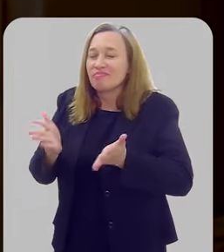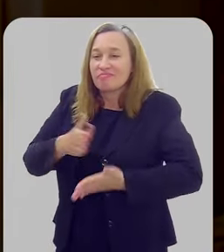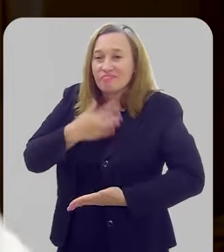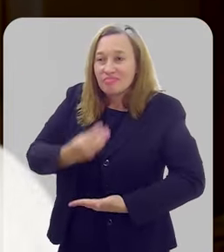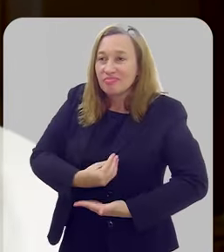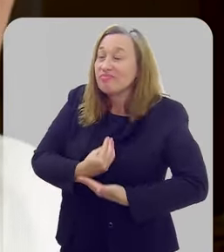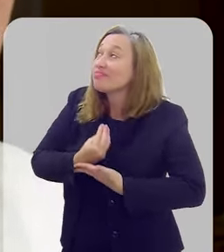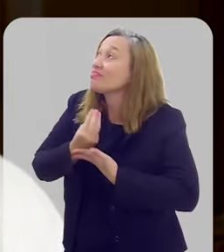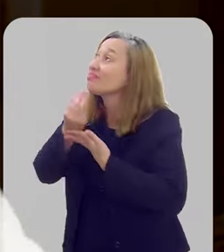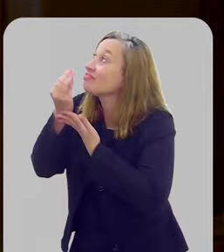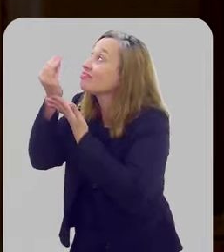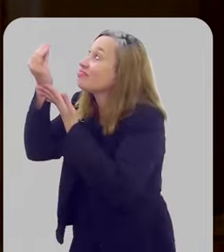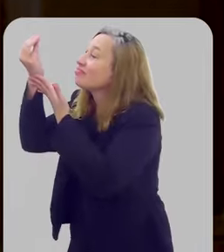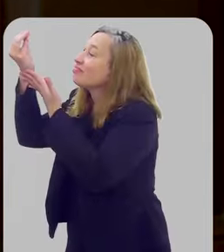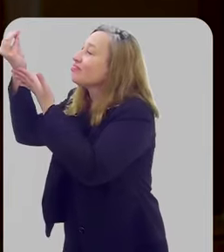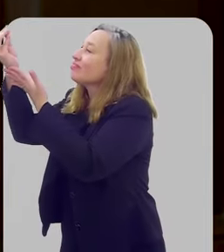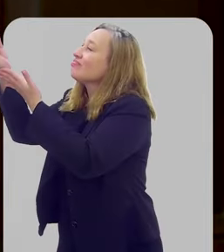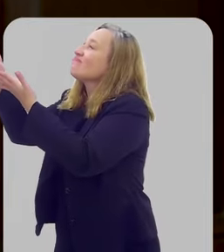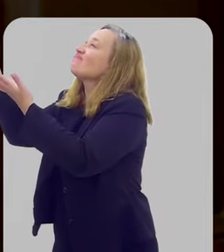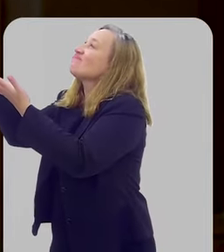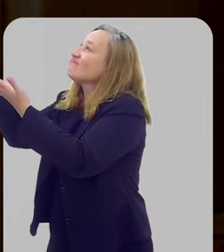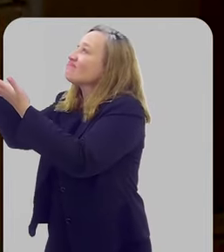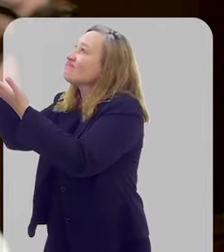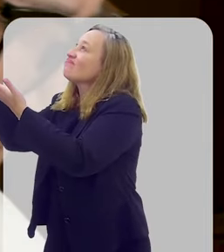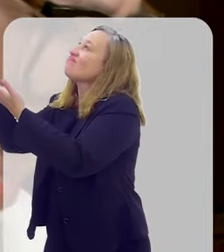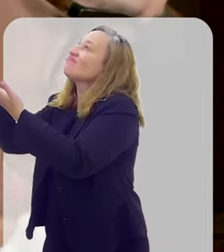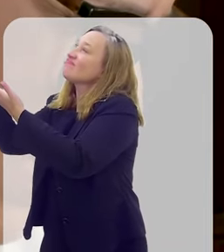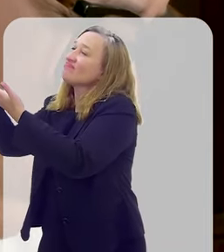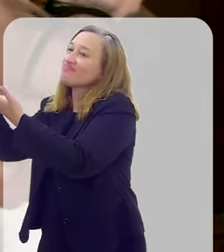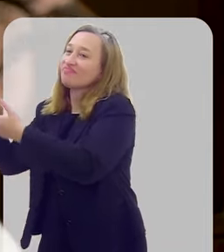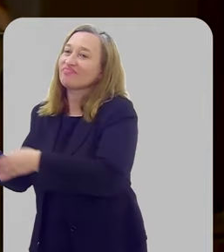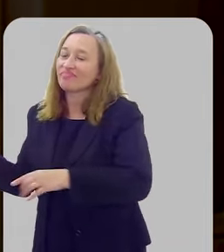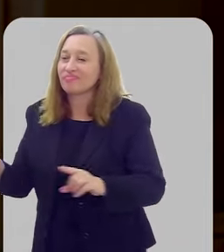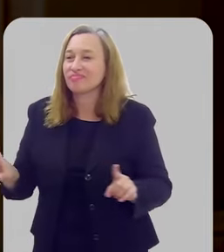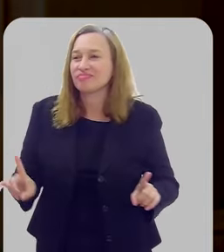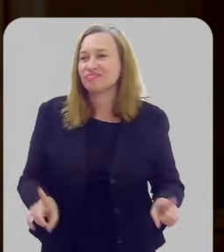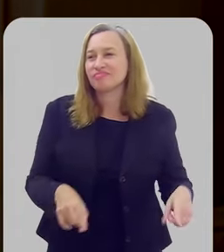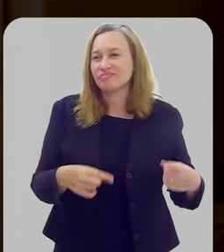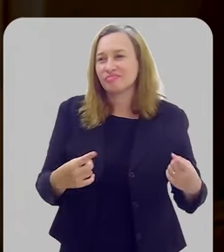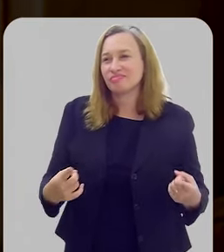Solidão meu mundo agora já tem